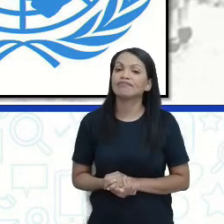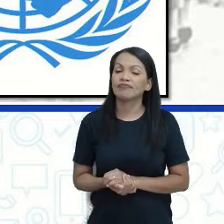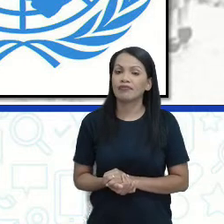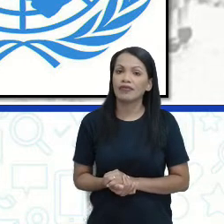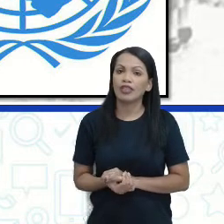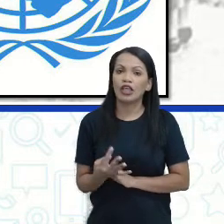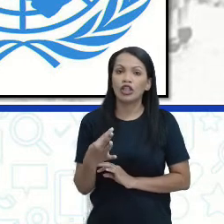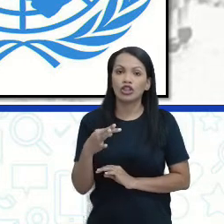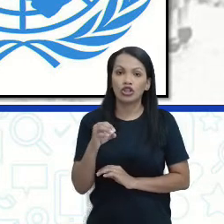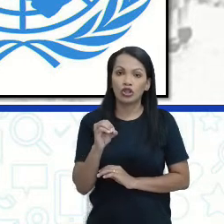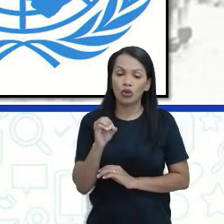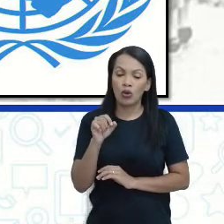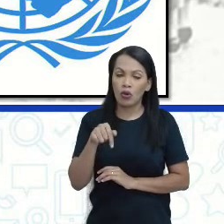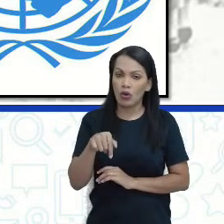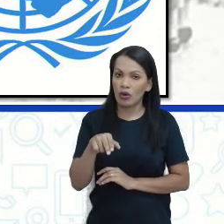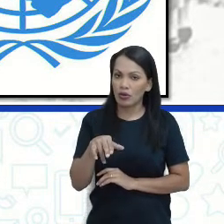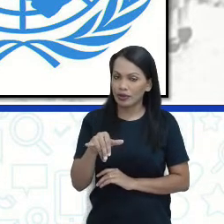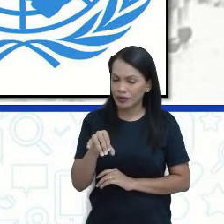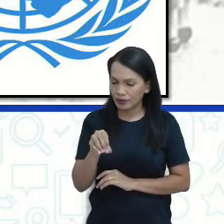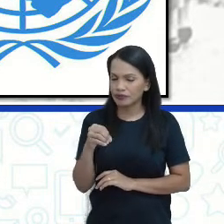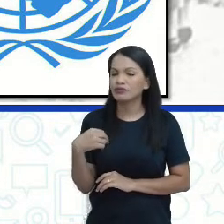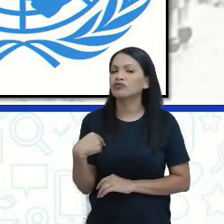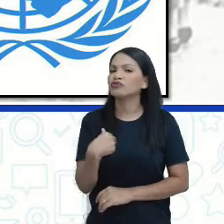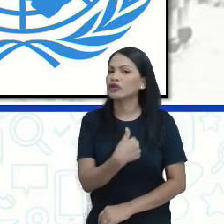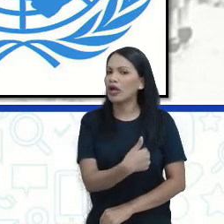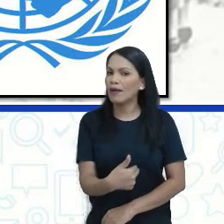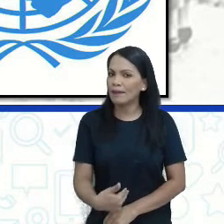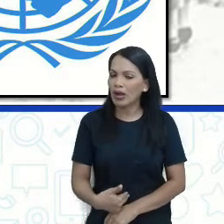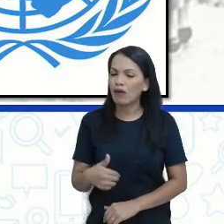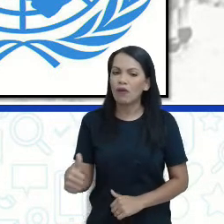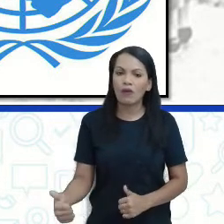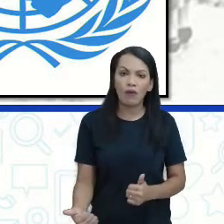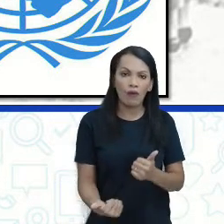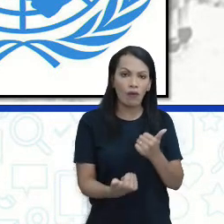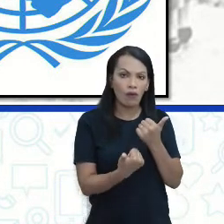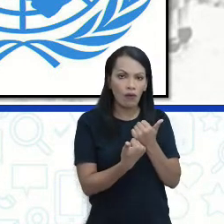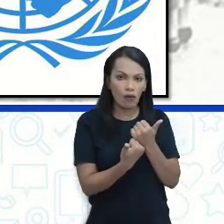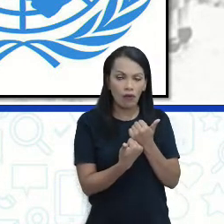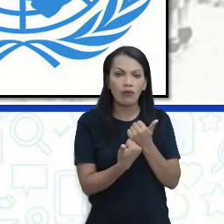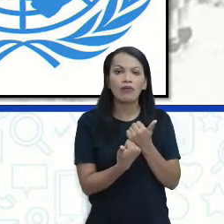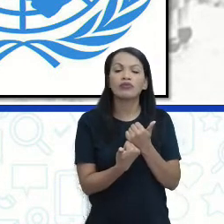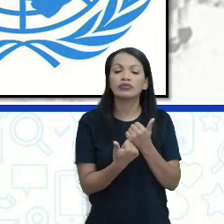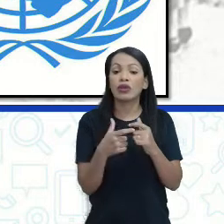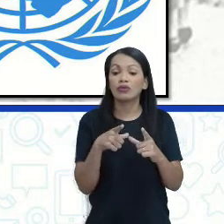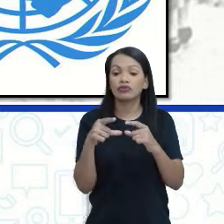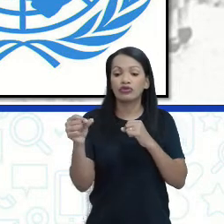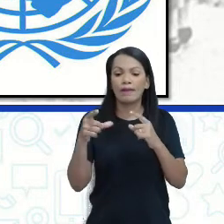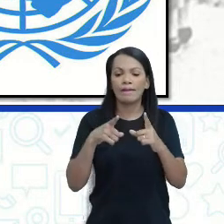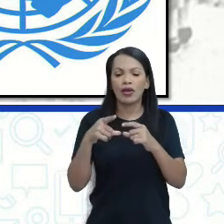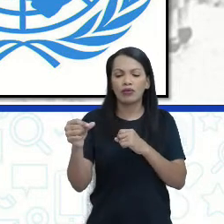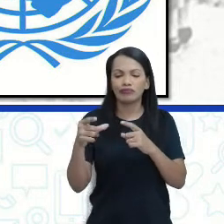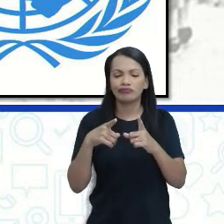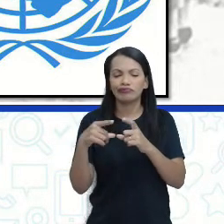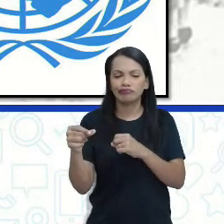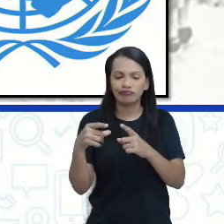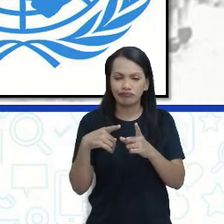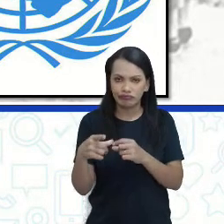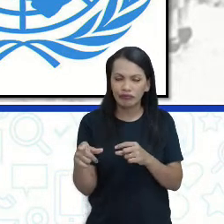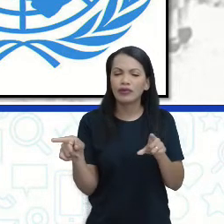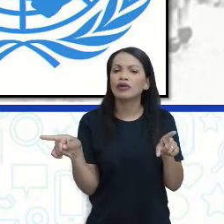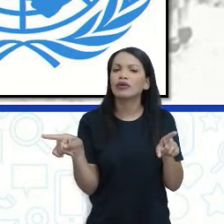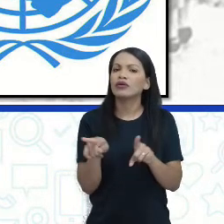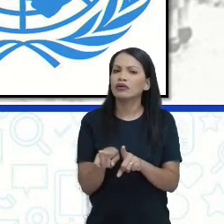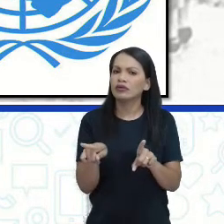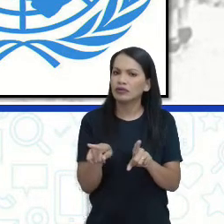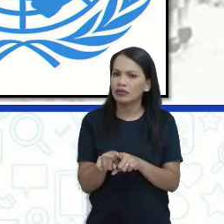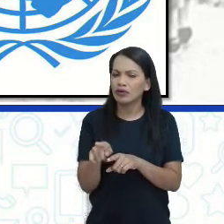do Atlântico ela reuniu apoio, né, para os militaristas no governo japonês, que forçou uma postura mais